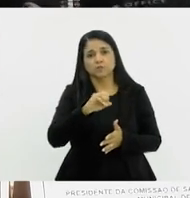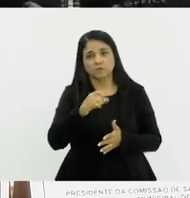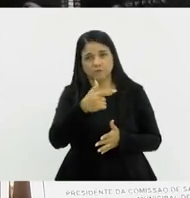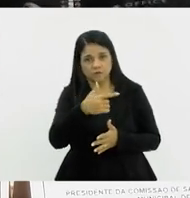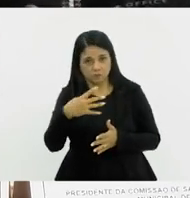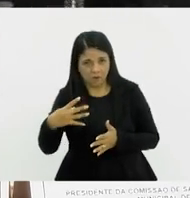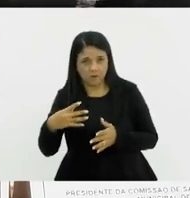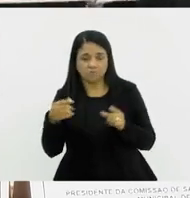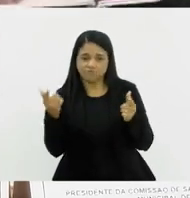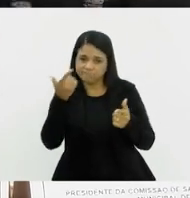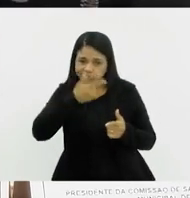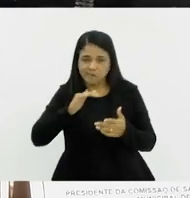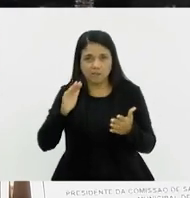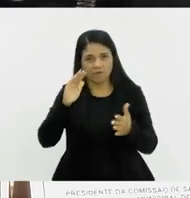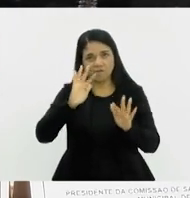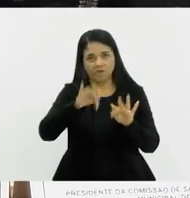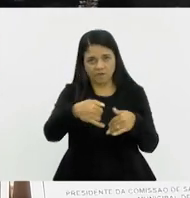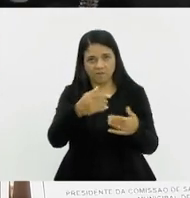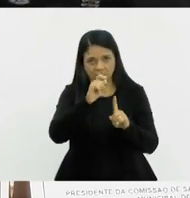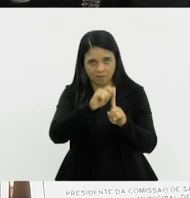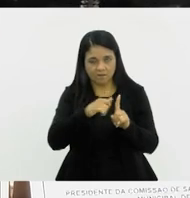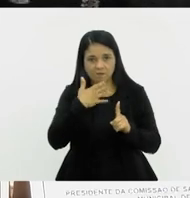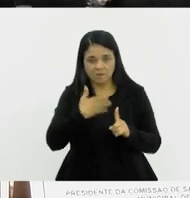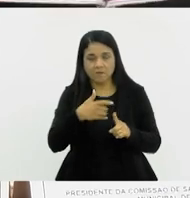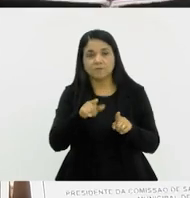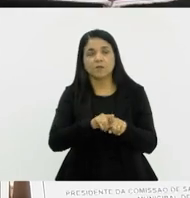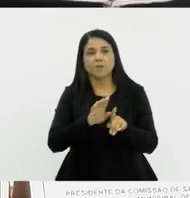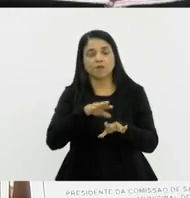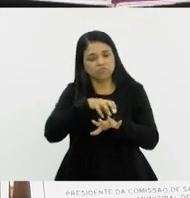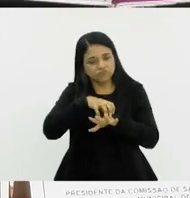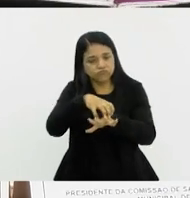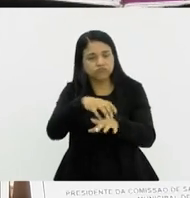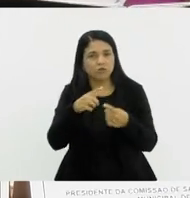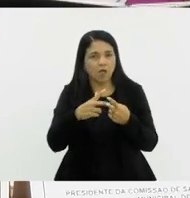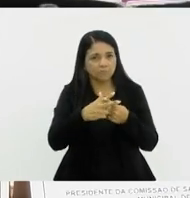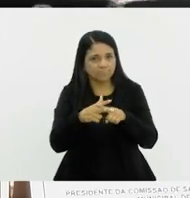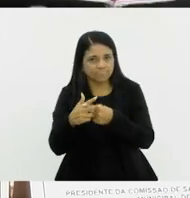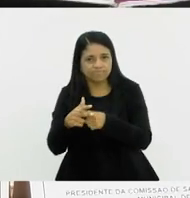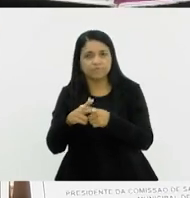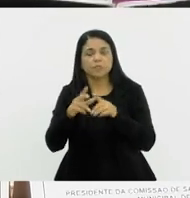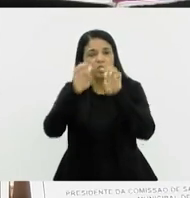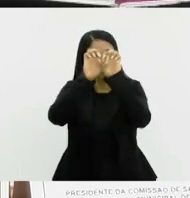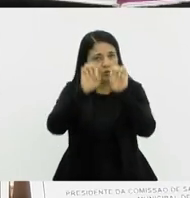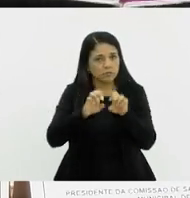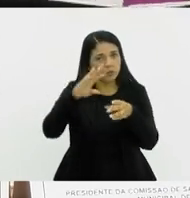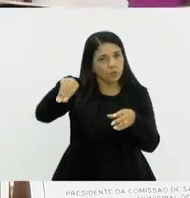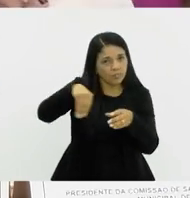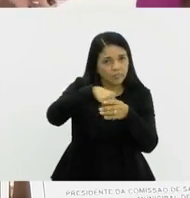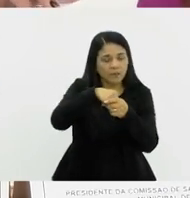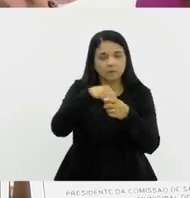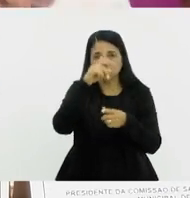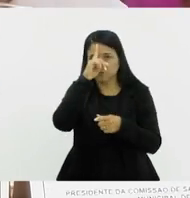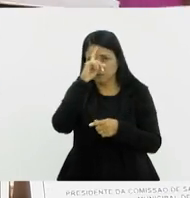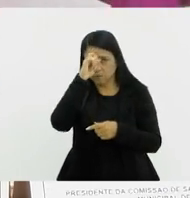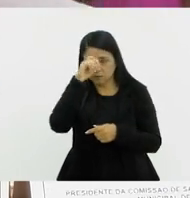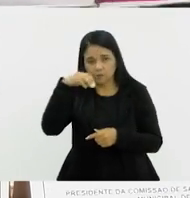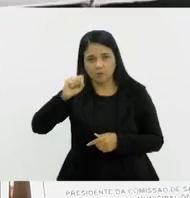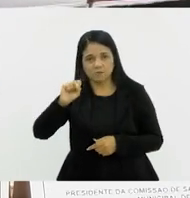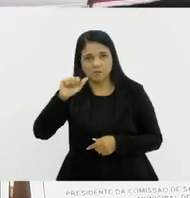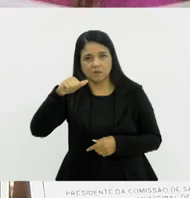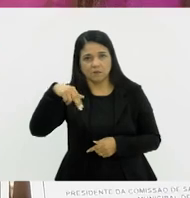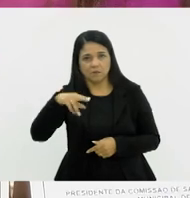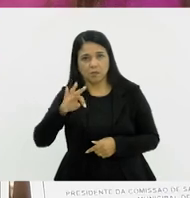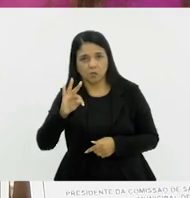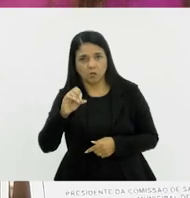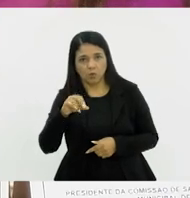equipamentos que foram... O veículo móvel já foi reformado, a reestruturação dentro do próprio sanatório para,